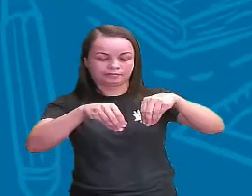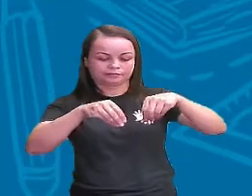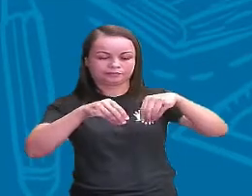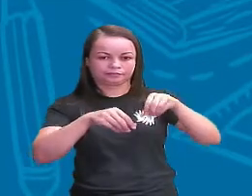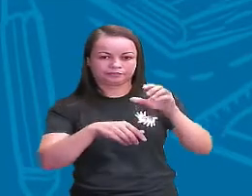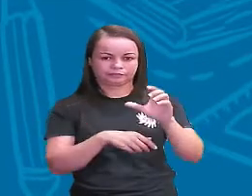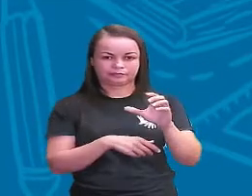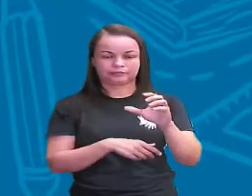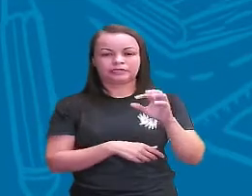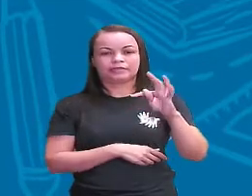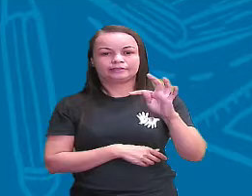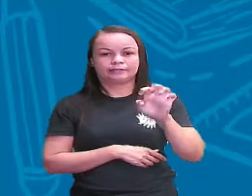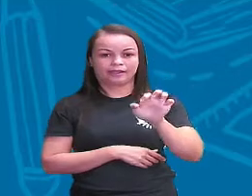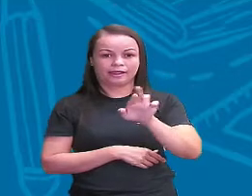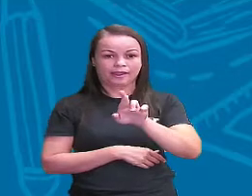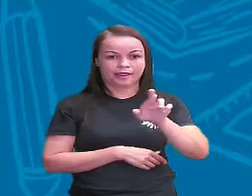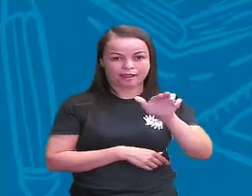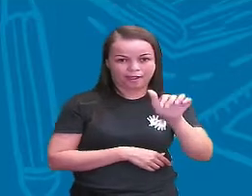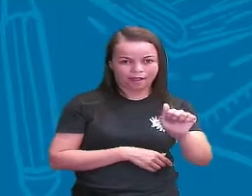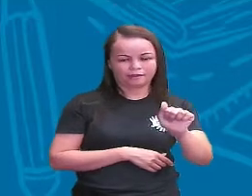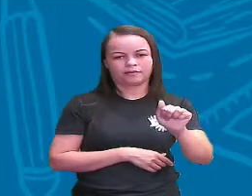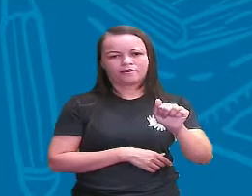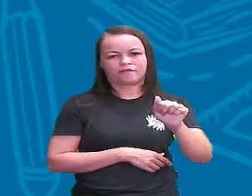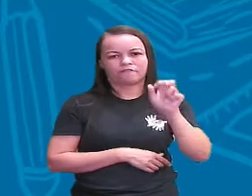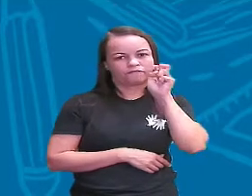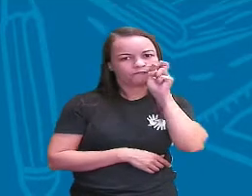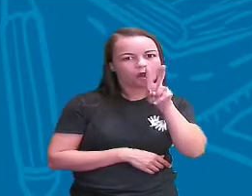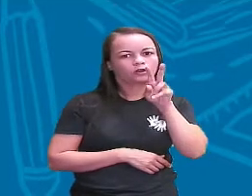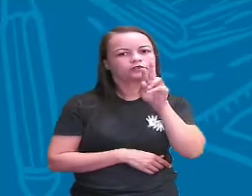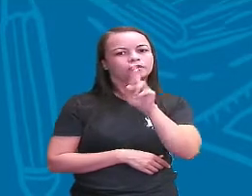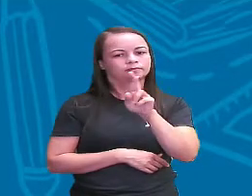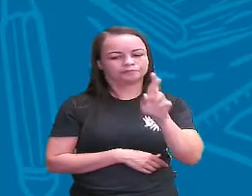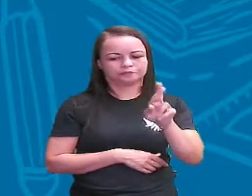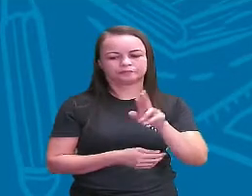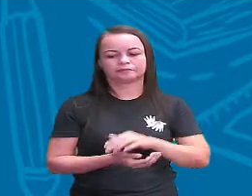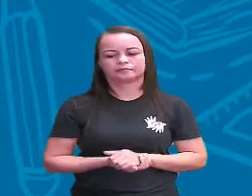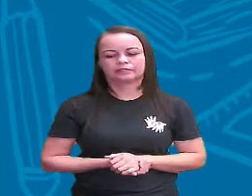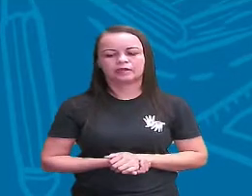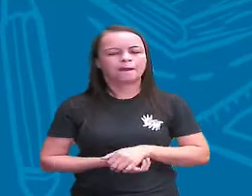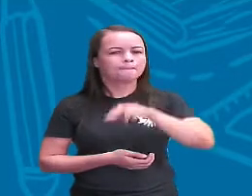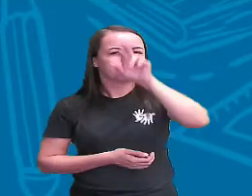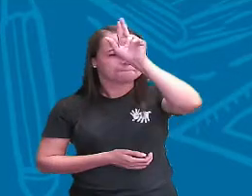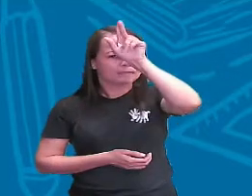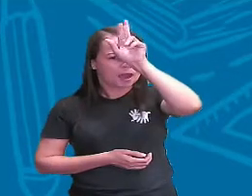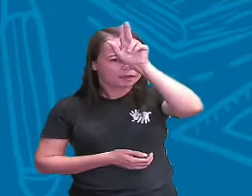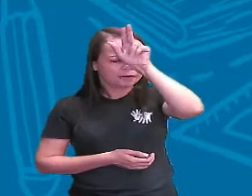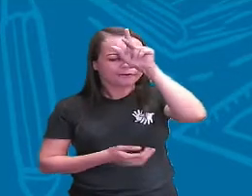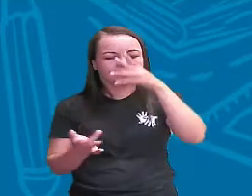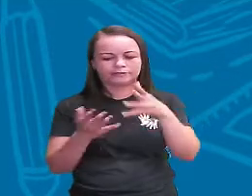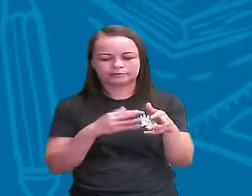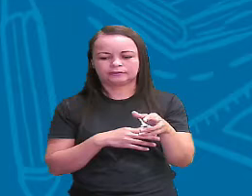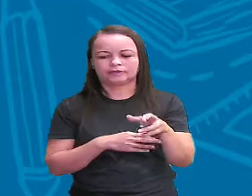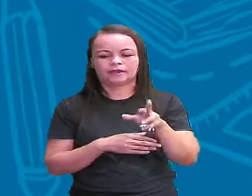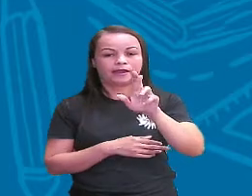dois R's. Temos aqui a palavra barata. Olha o som fraco. Um